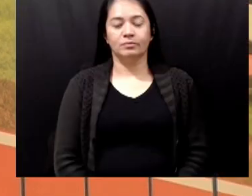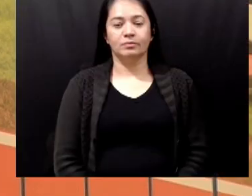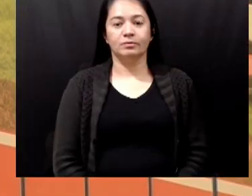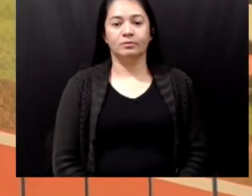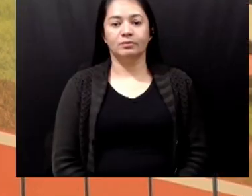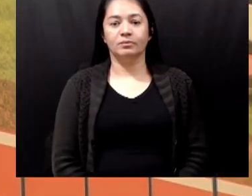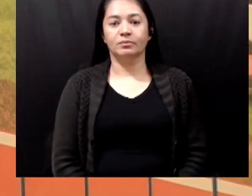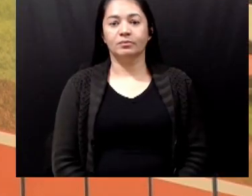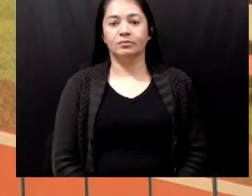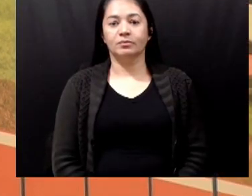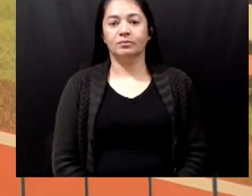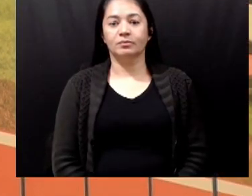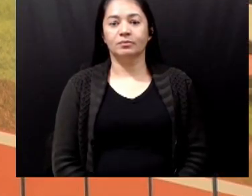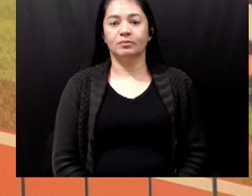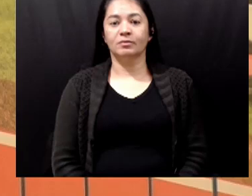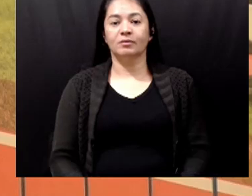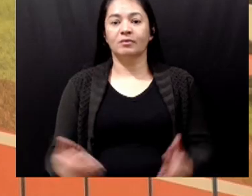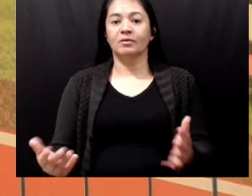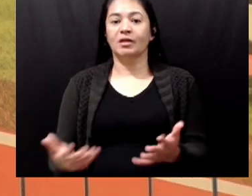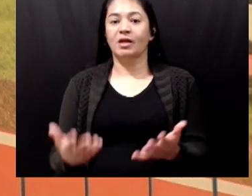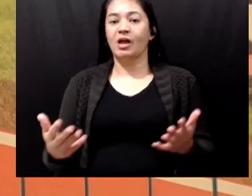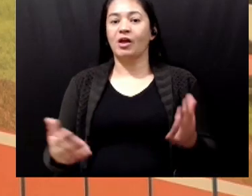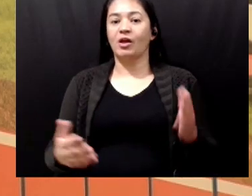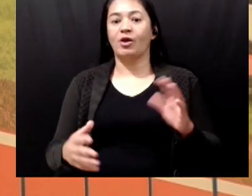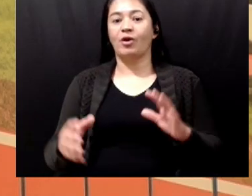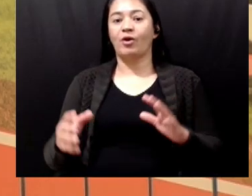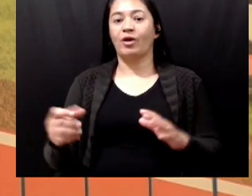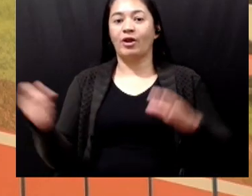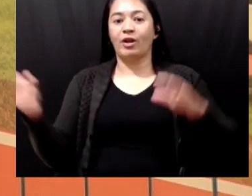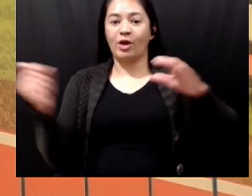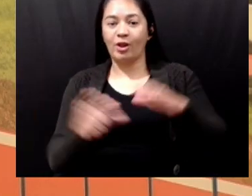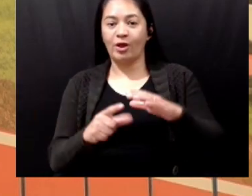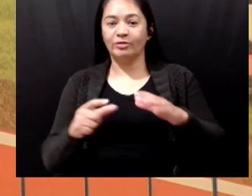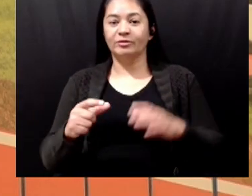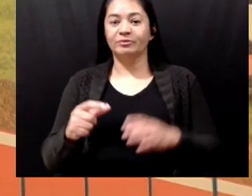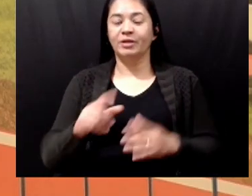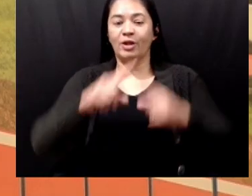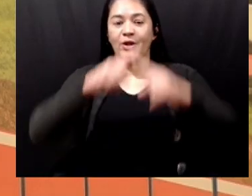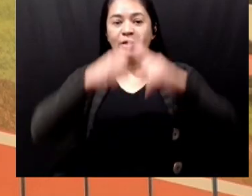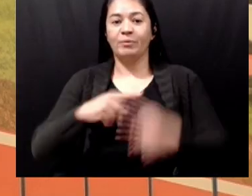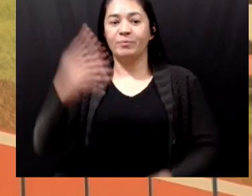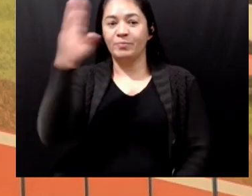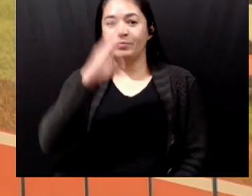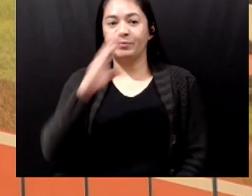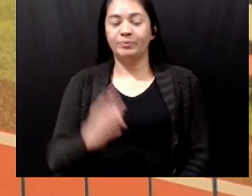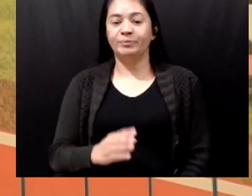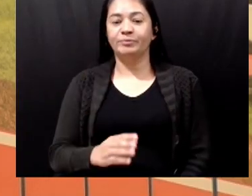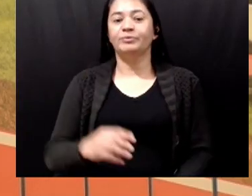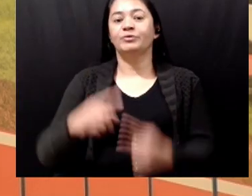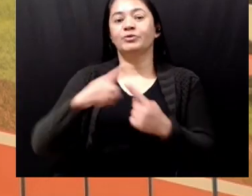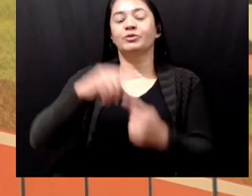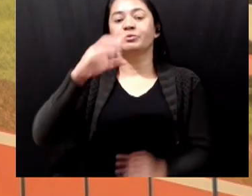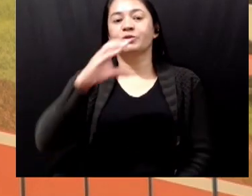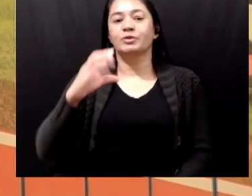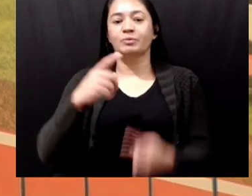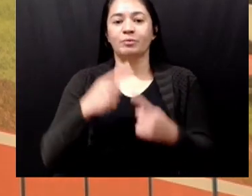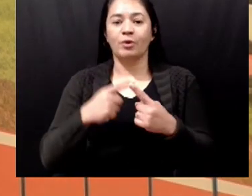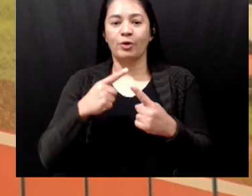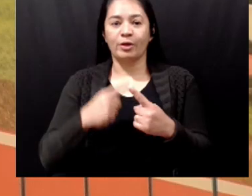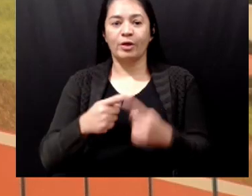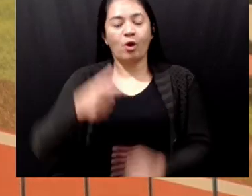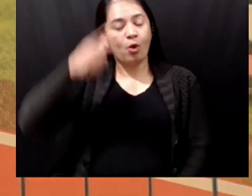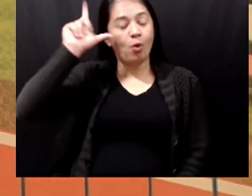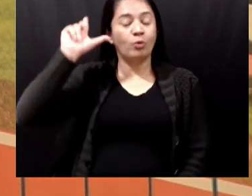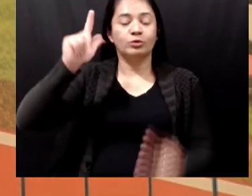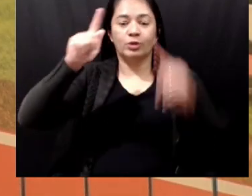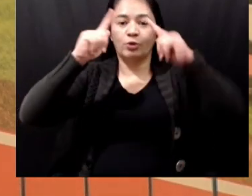Hora de balançar as redes pelo Campeonato Brasileiro da Série C, porque ontem o Guarani foi a Londrina, saiu